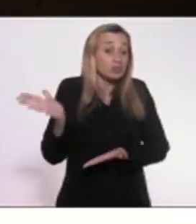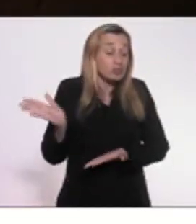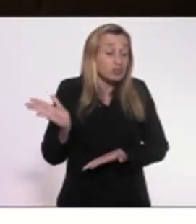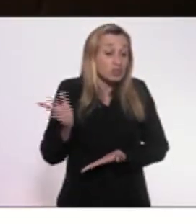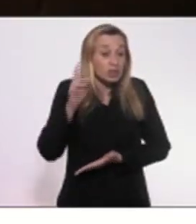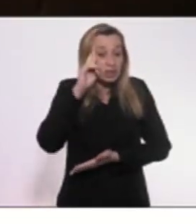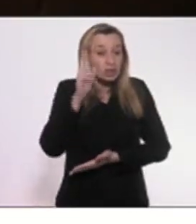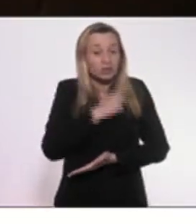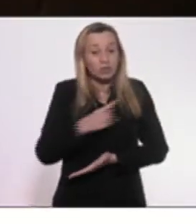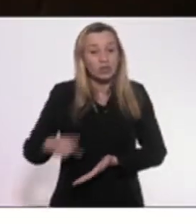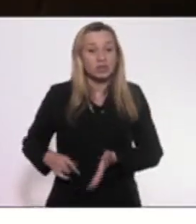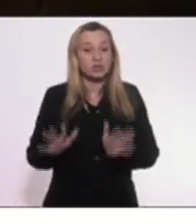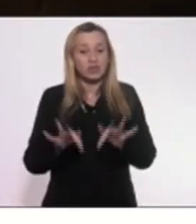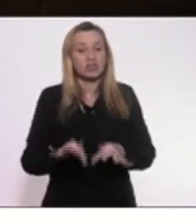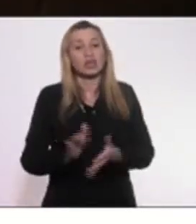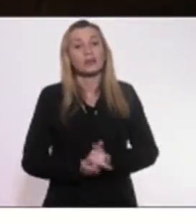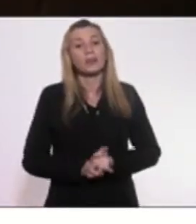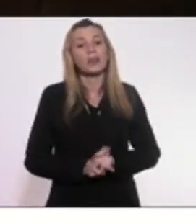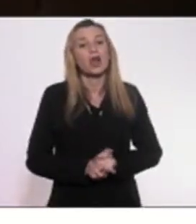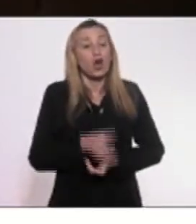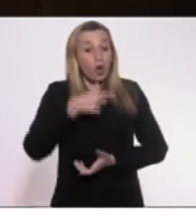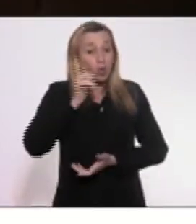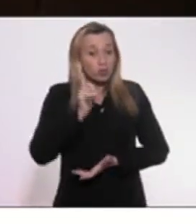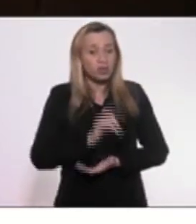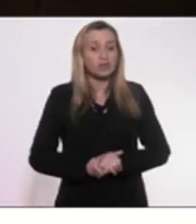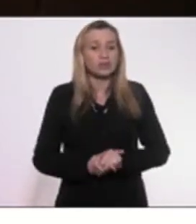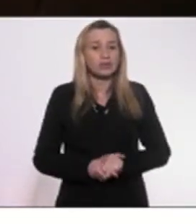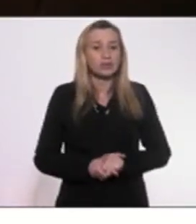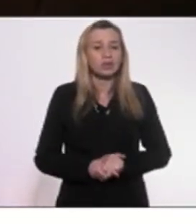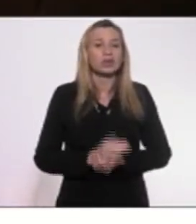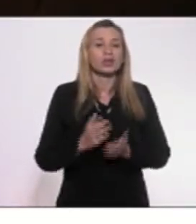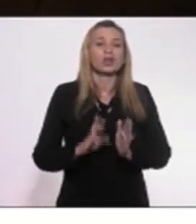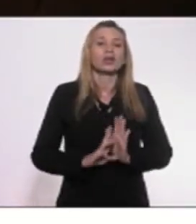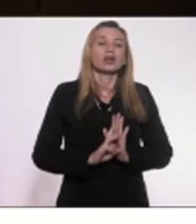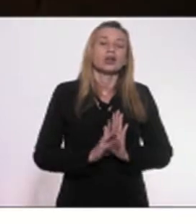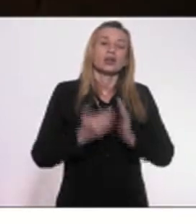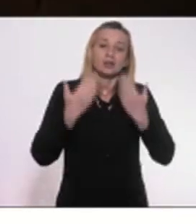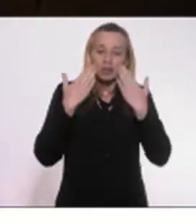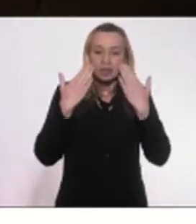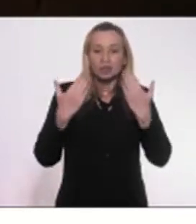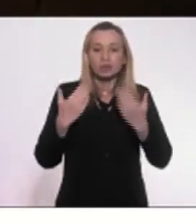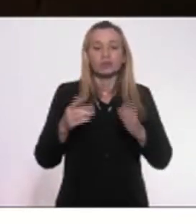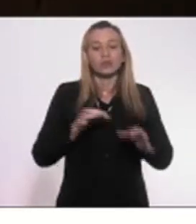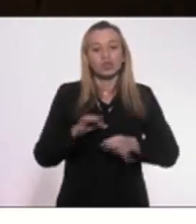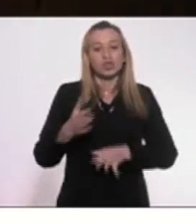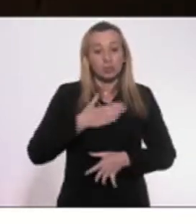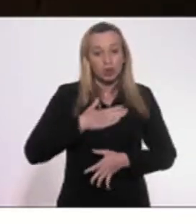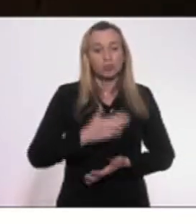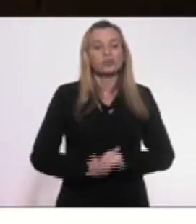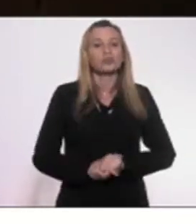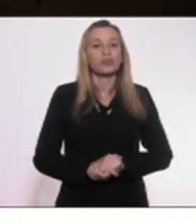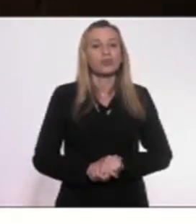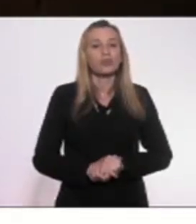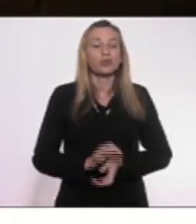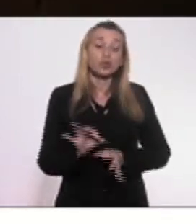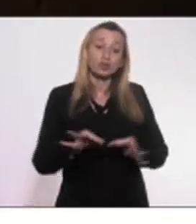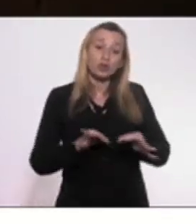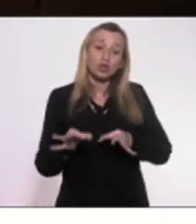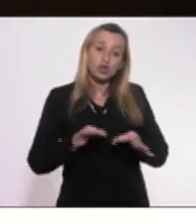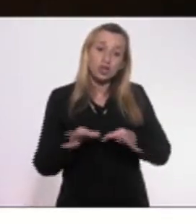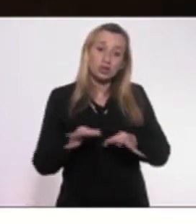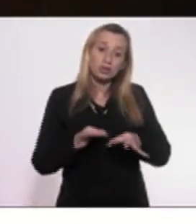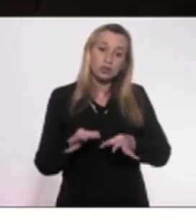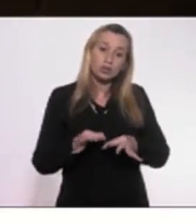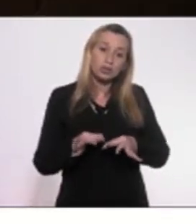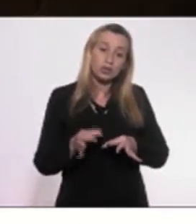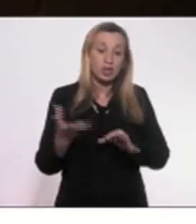senhora presidente, para concluir. Ontem apresentamos um projeto de minha autoria e aí